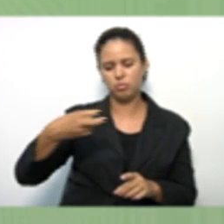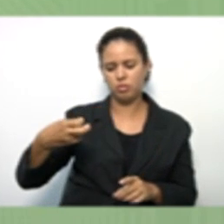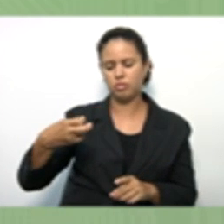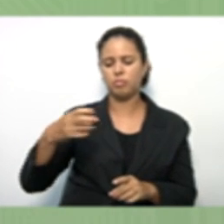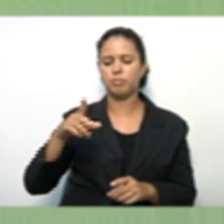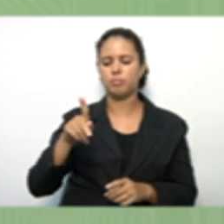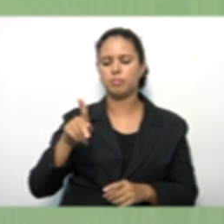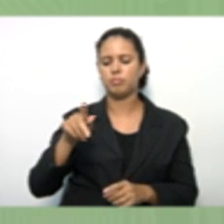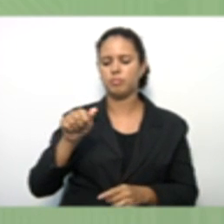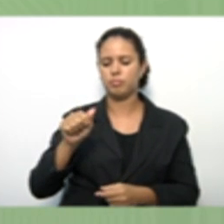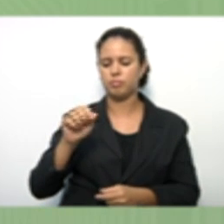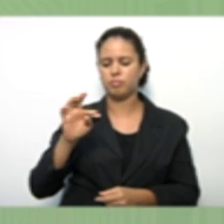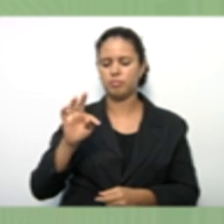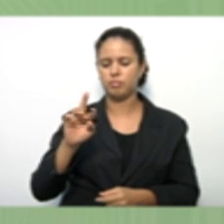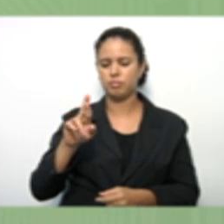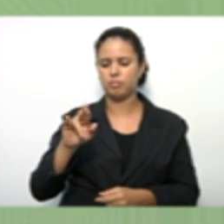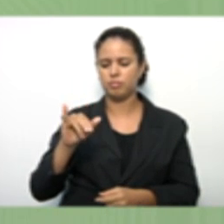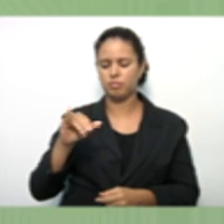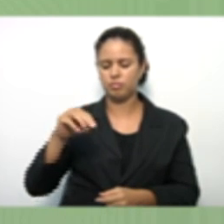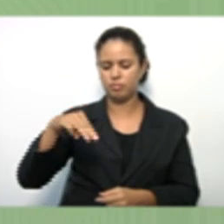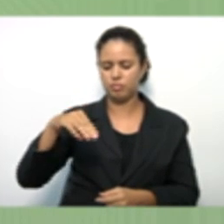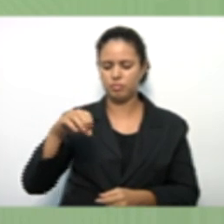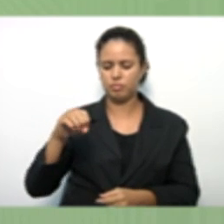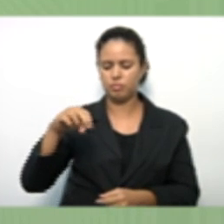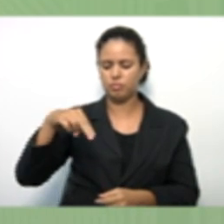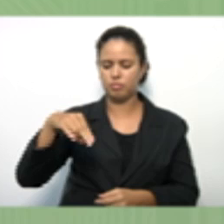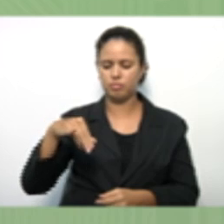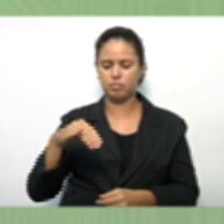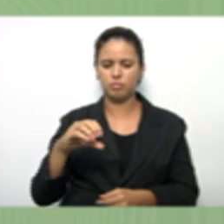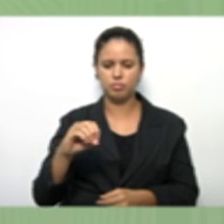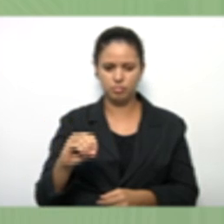e 8.000 é o valor do patrimônio.